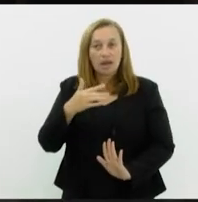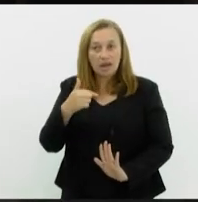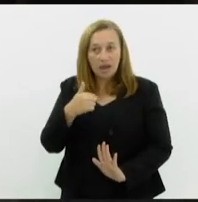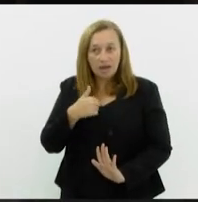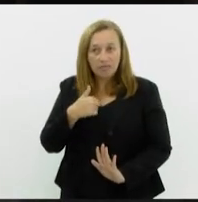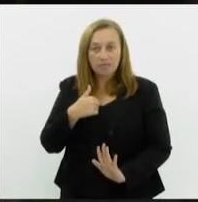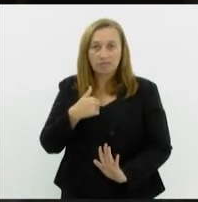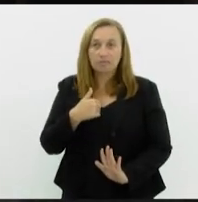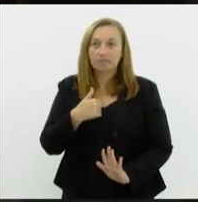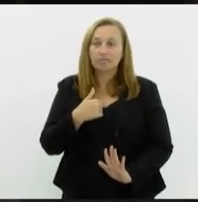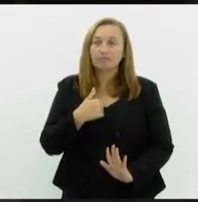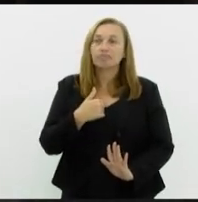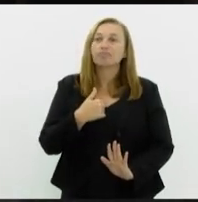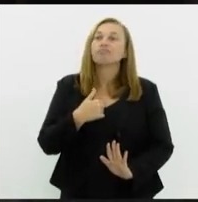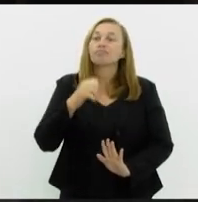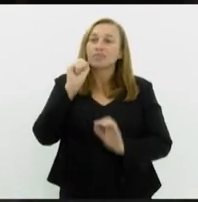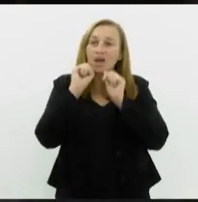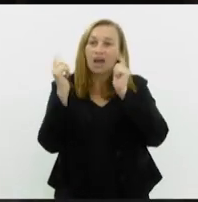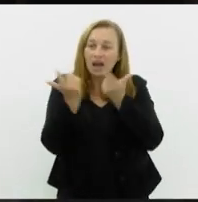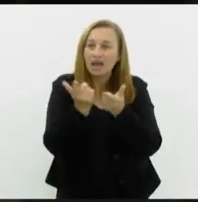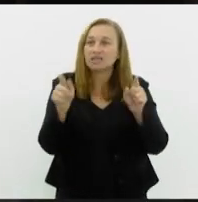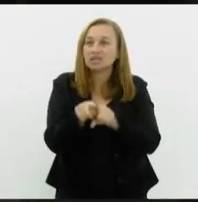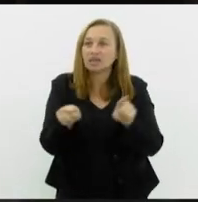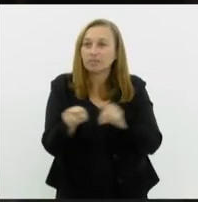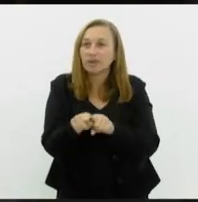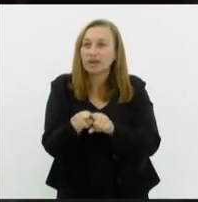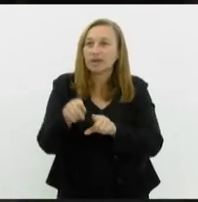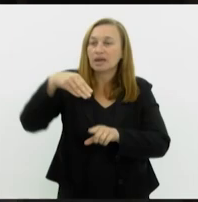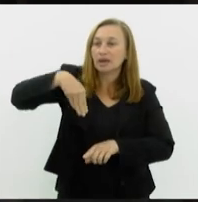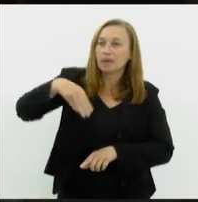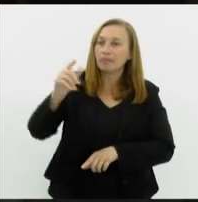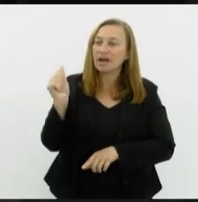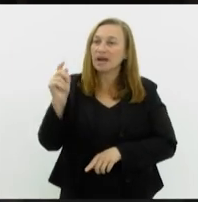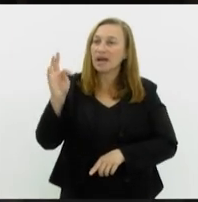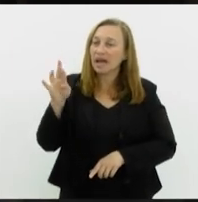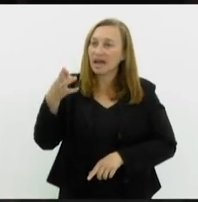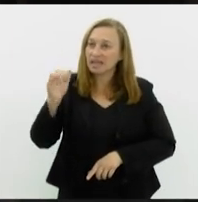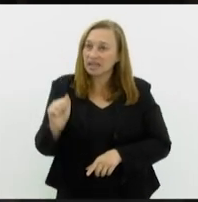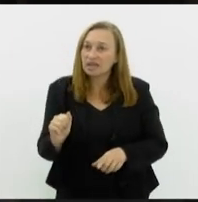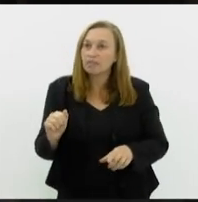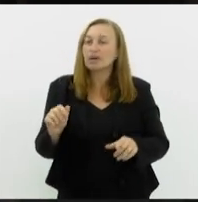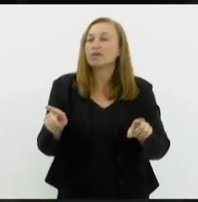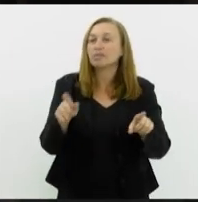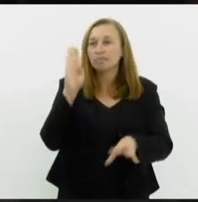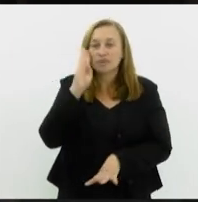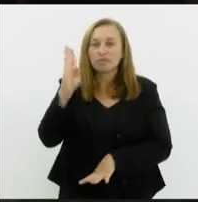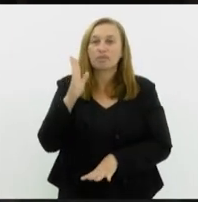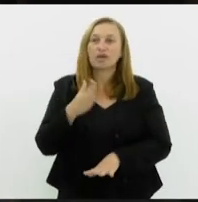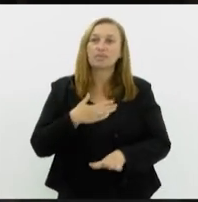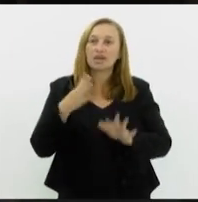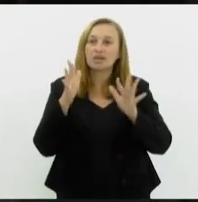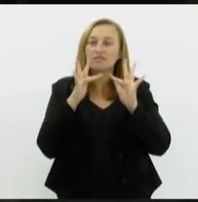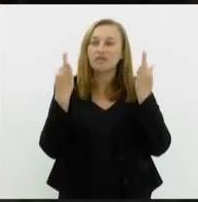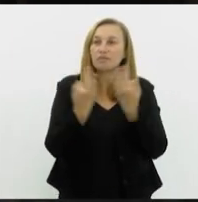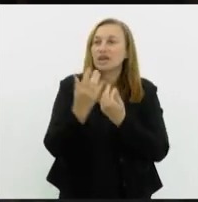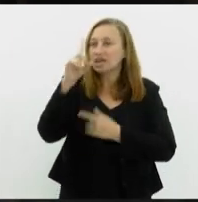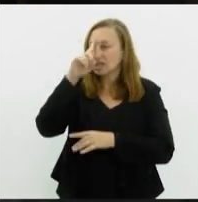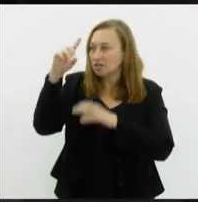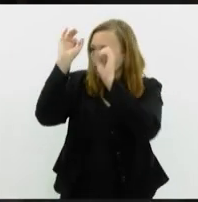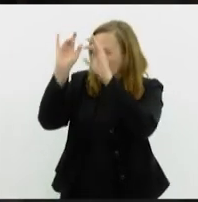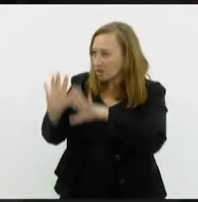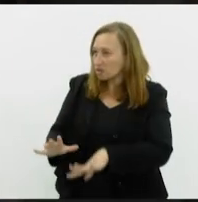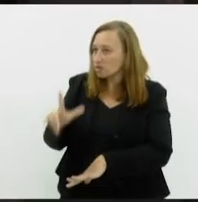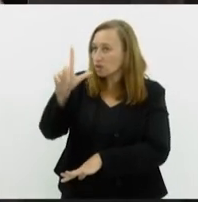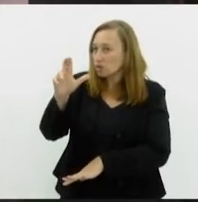em Mangaratiba também logo, logo, e representar toda a população, principalmente a minha família. E que Deus te abençoe, Luiz. Obrigado.